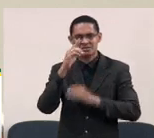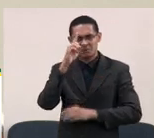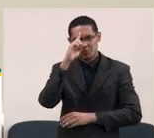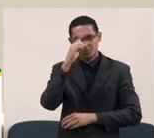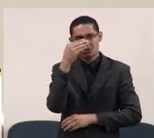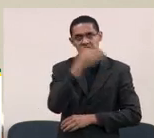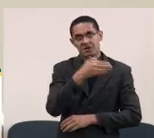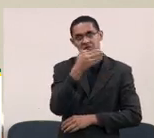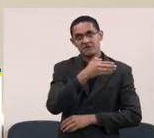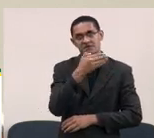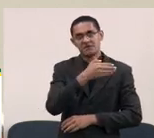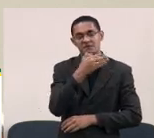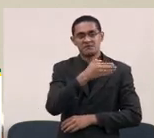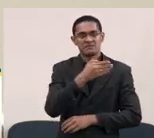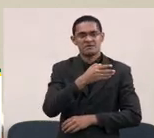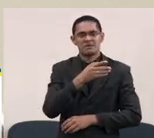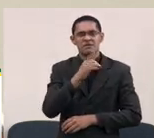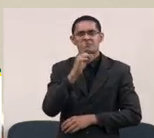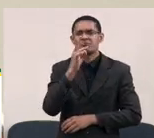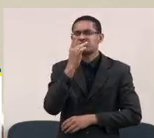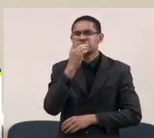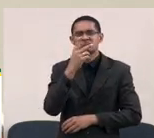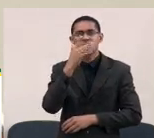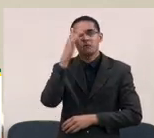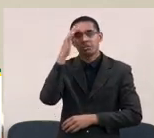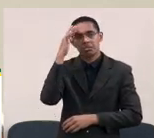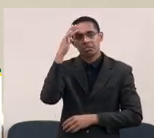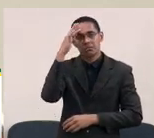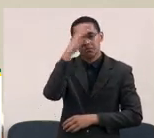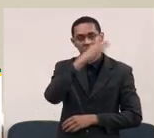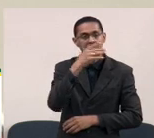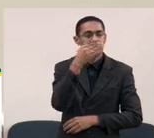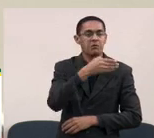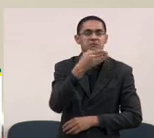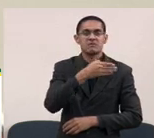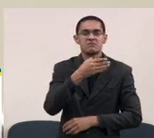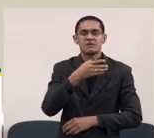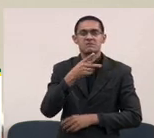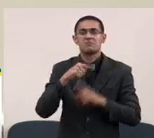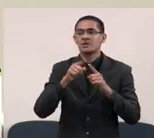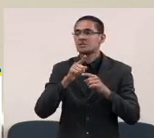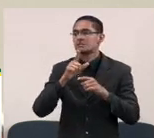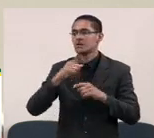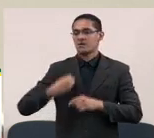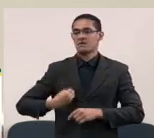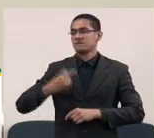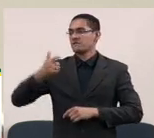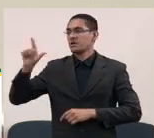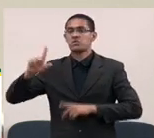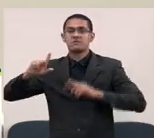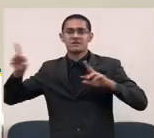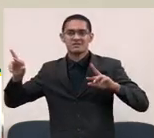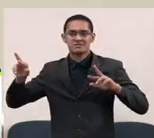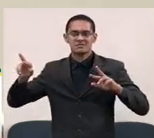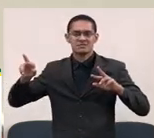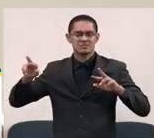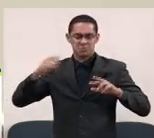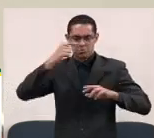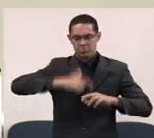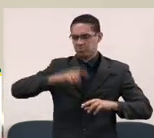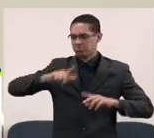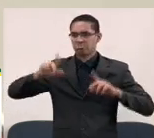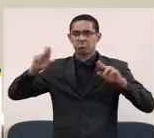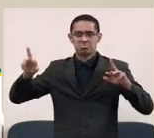não ter obras. Só vai lá para quê? Não tem obras nenhuma? Não adiantou nada, para mim não adianta nada. Então, eu acho